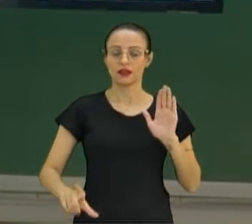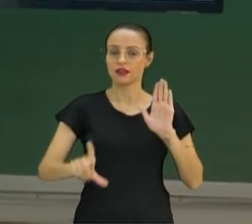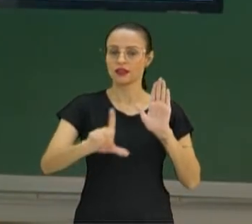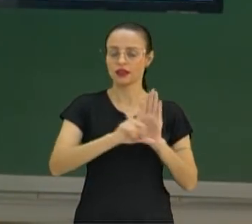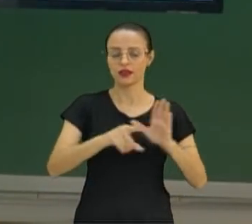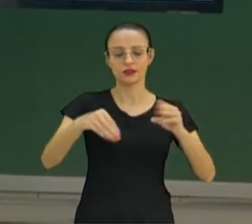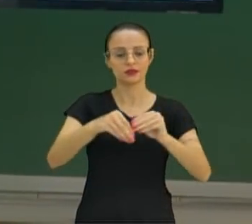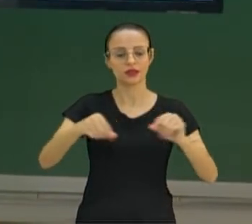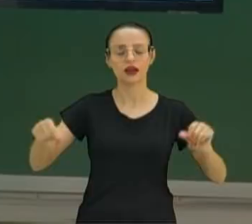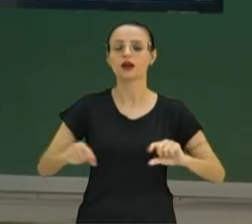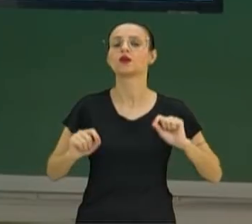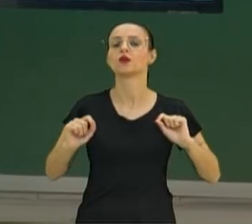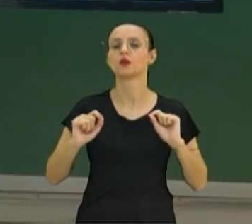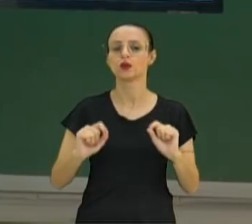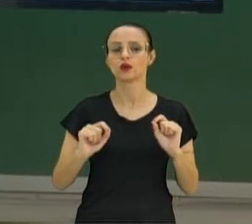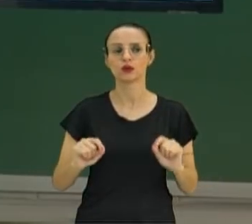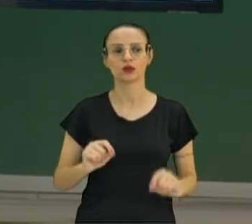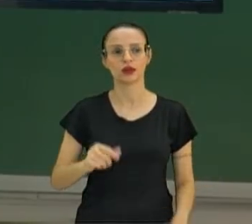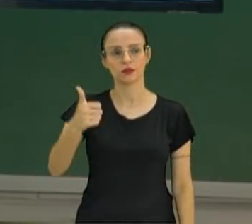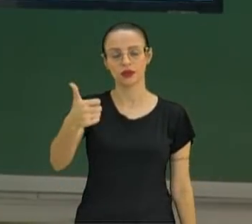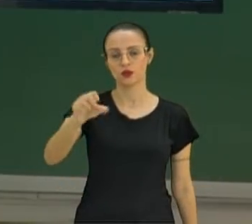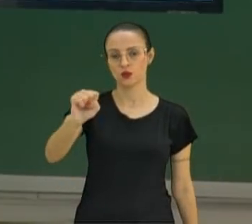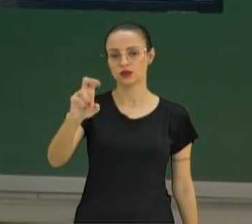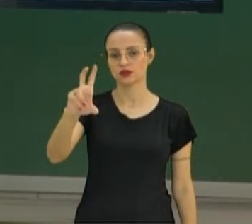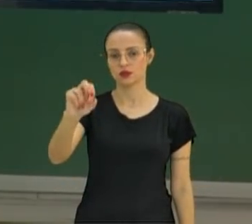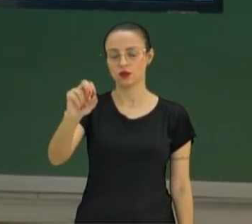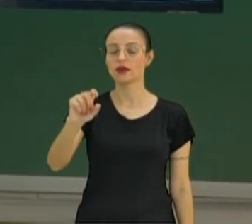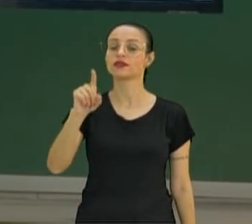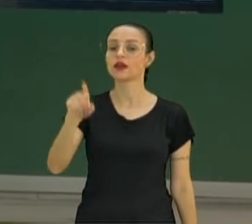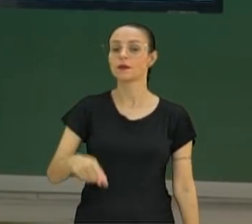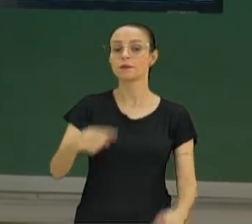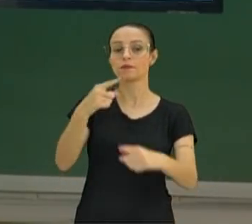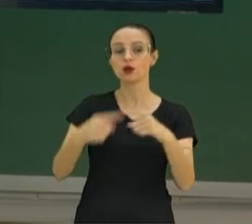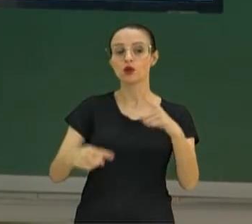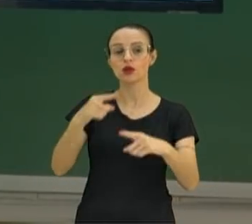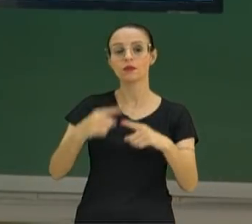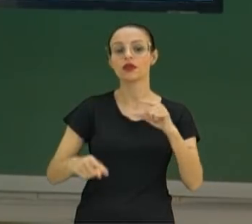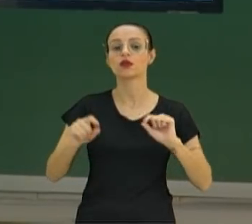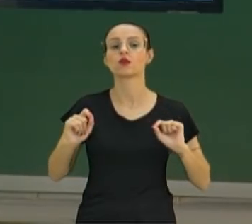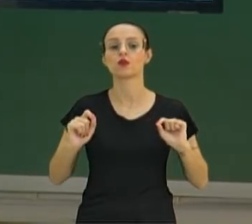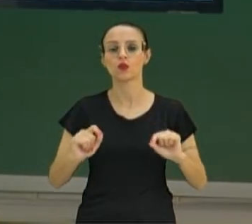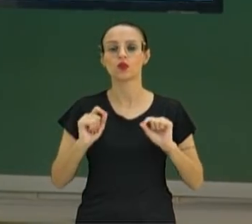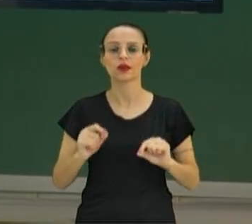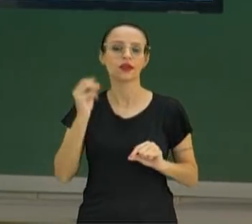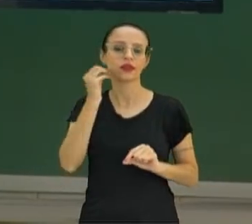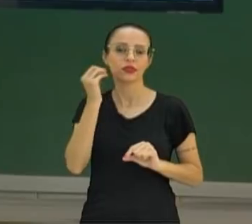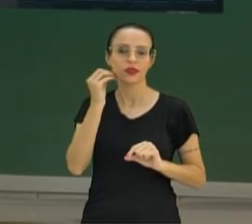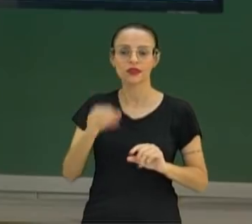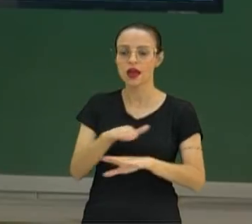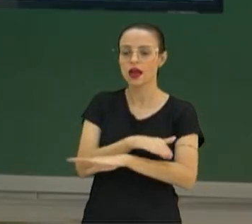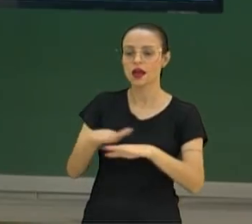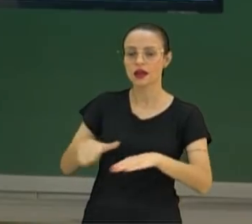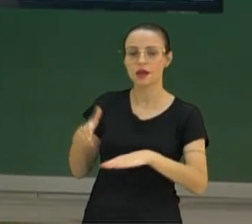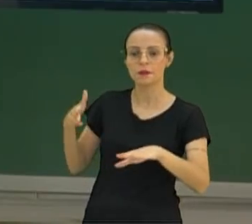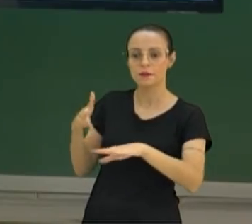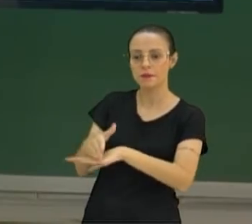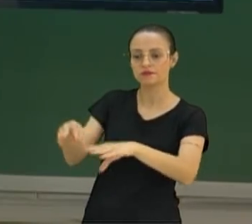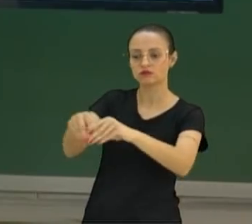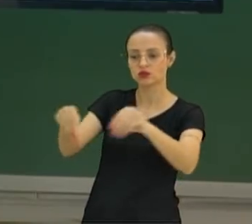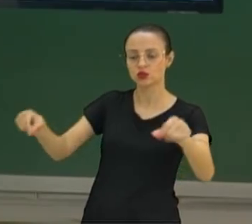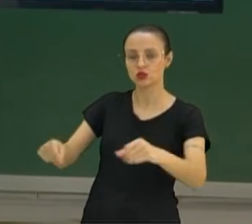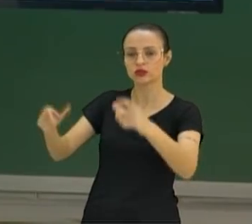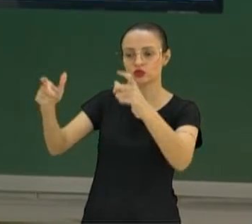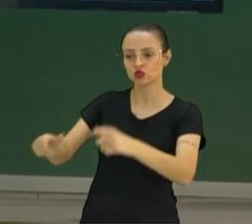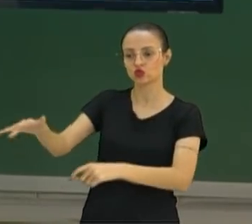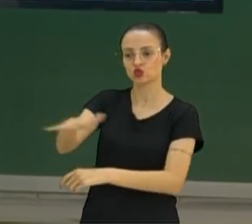Então, é uma lei feita em 1850 para proibir, né, para tentar impedir o acesso à terra de